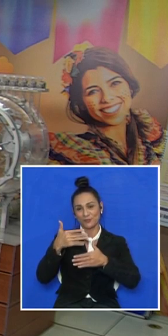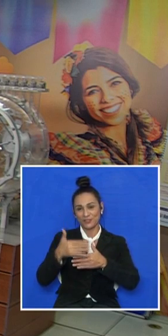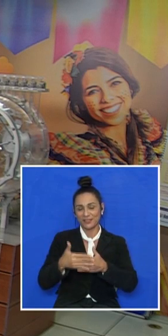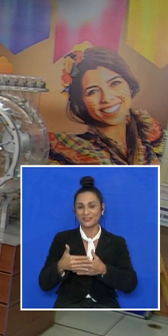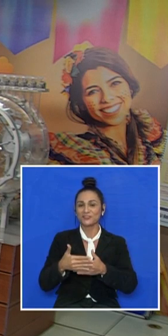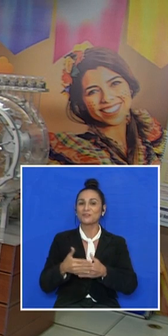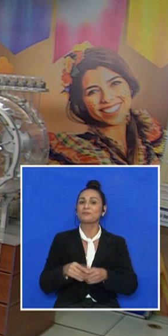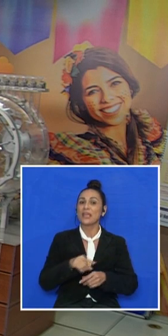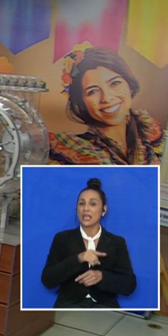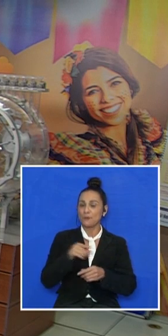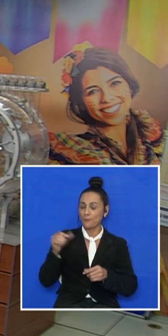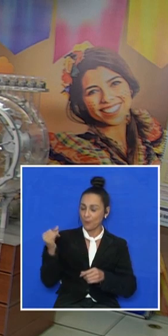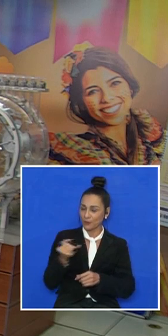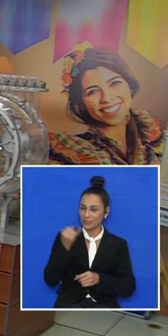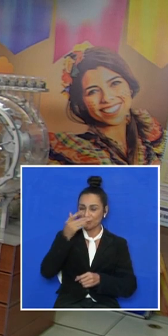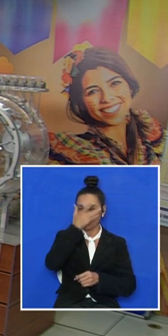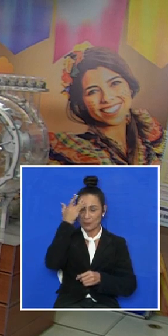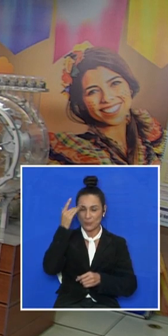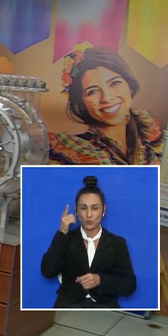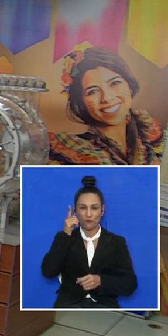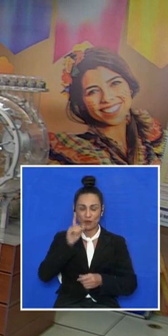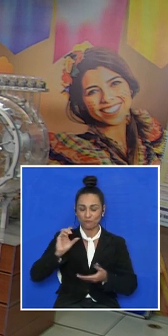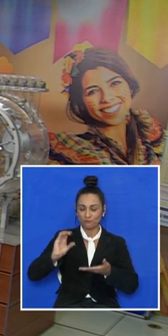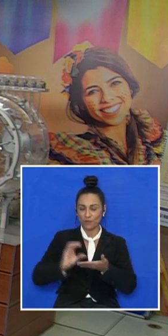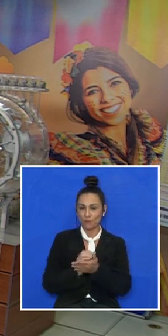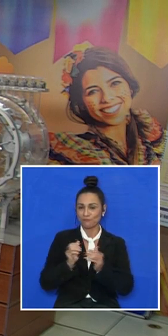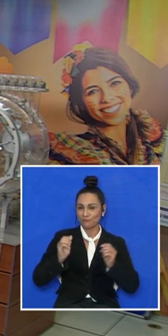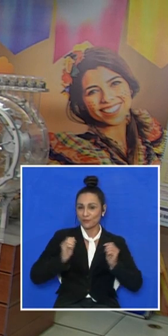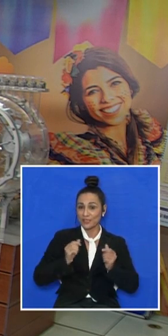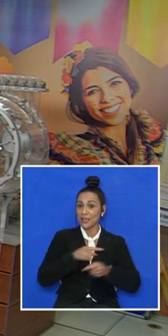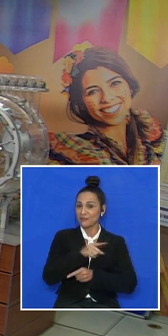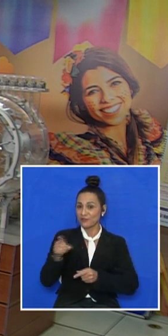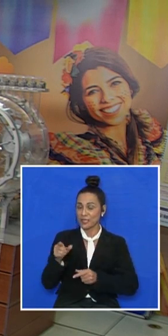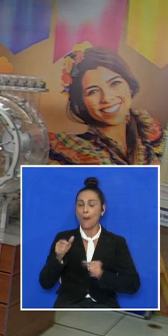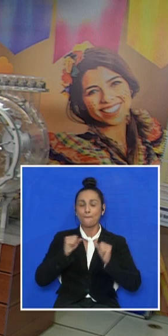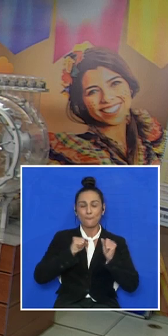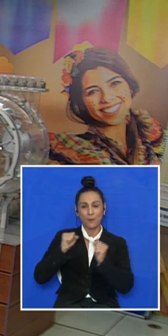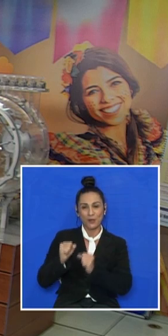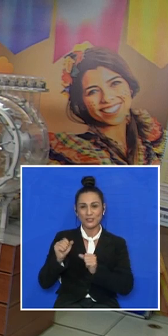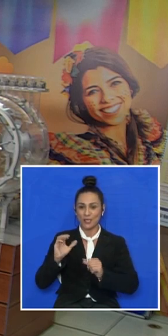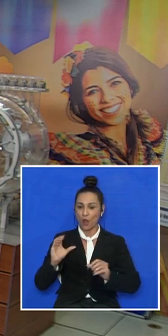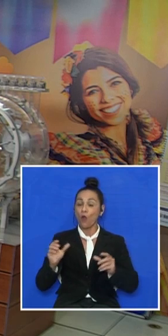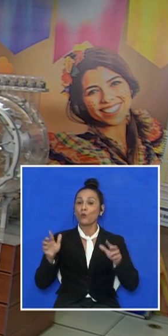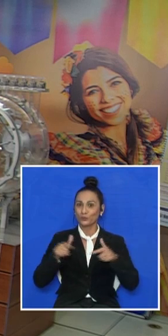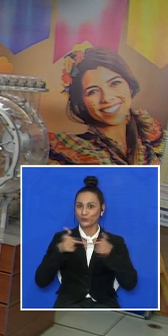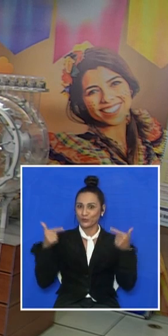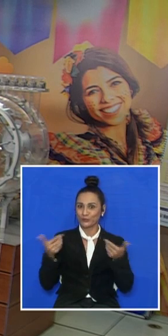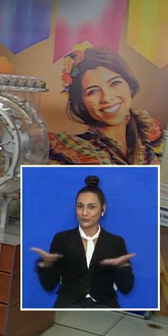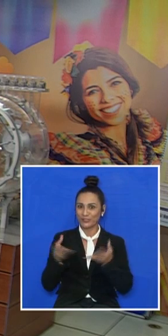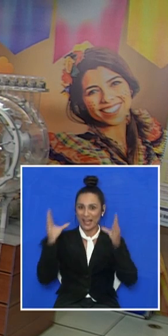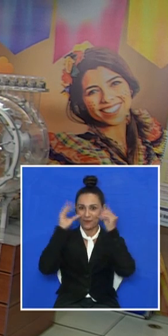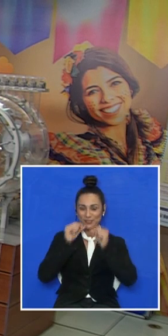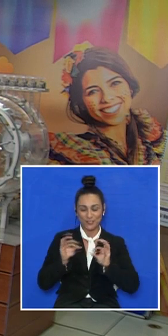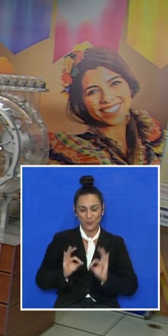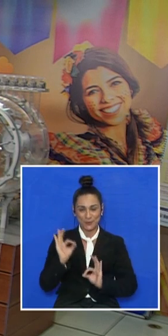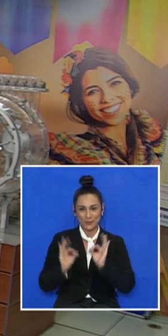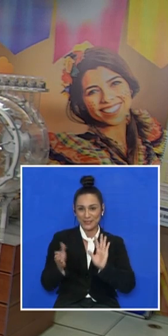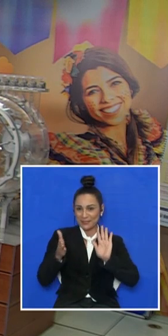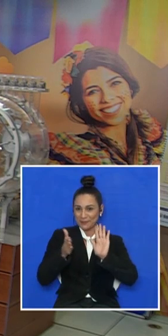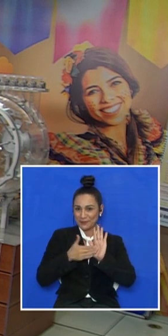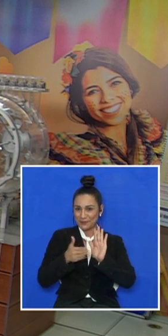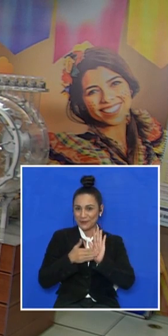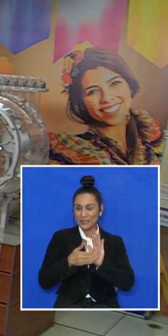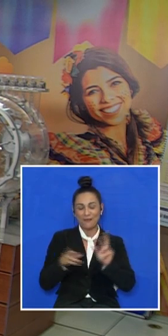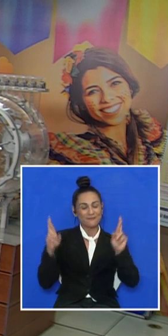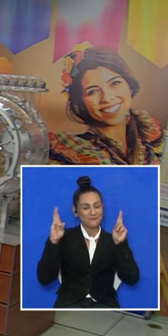por diante. O importante é que alguém vai sair milionário e você pode ser o grande sortudo da noite. Então já se prepara aí com apostas em